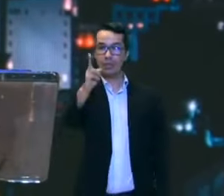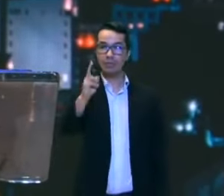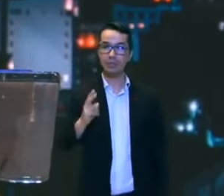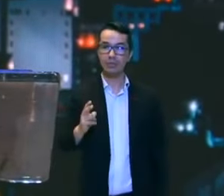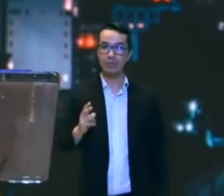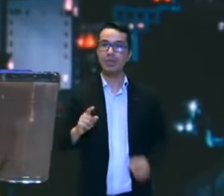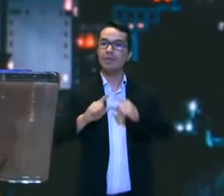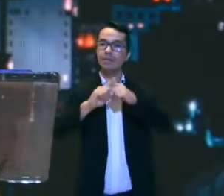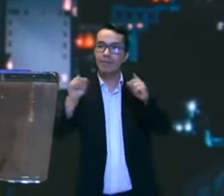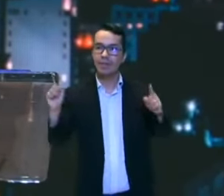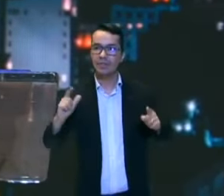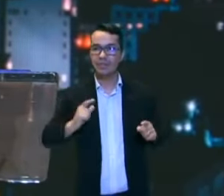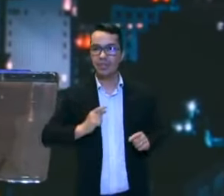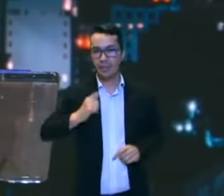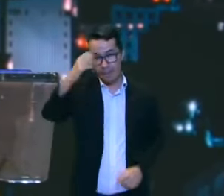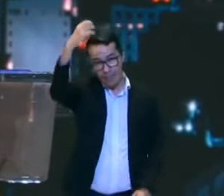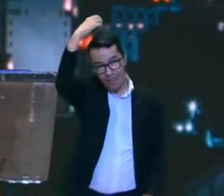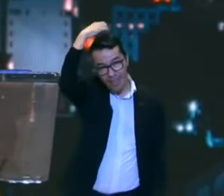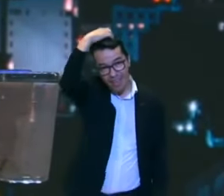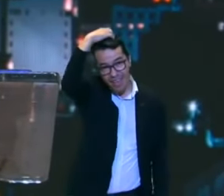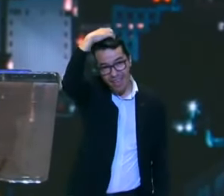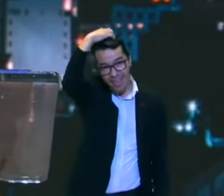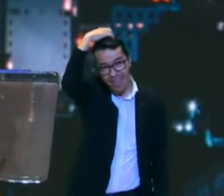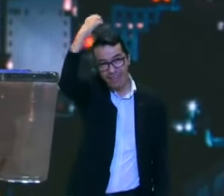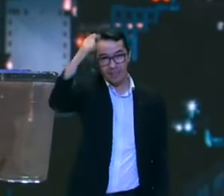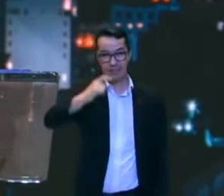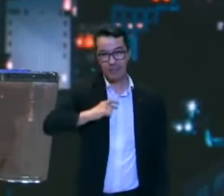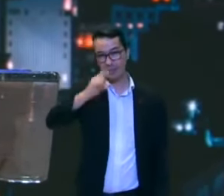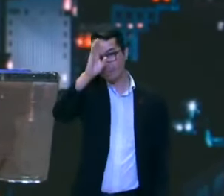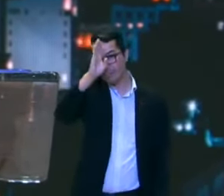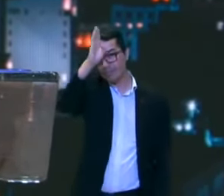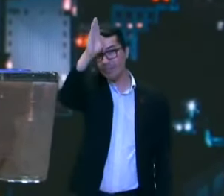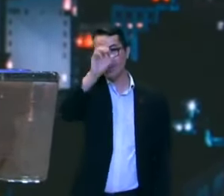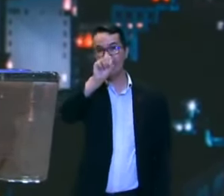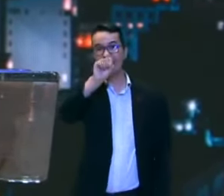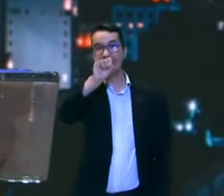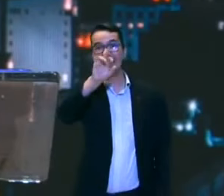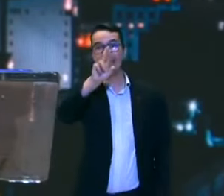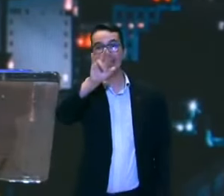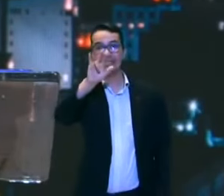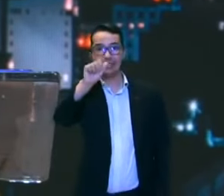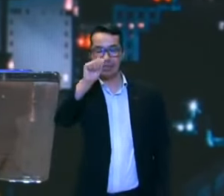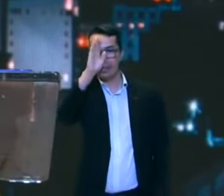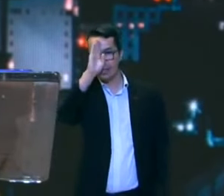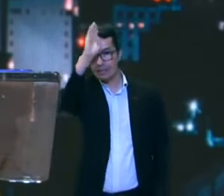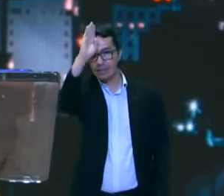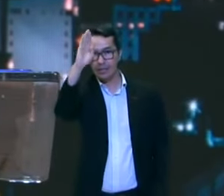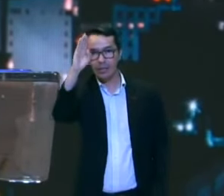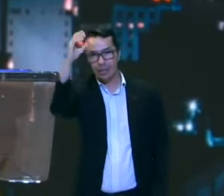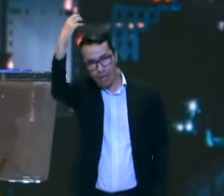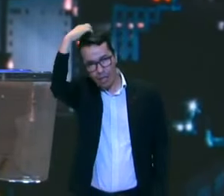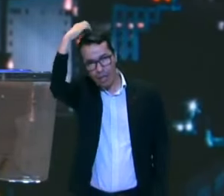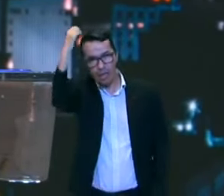está acontecendo? Vamos descobrir quem é o espião aqui. Eles falam: não, tem um homem de Deus lá do outro lado. Deus fala para ele até